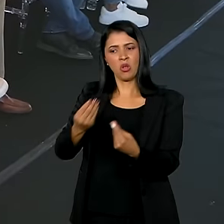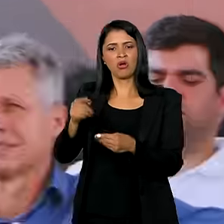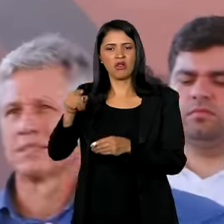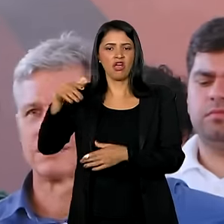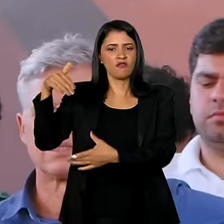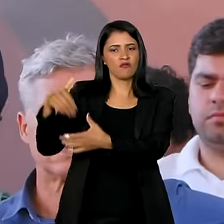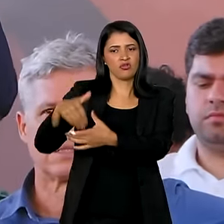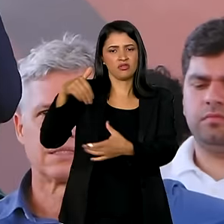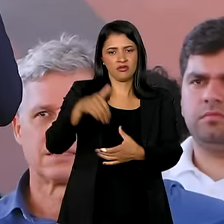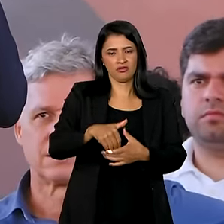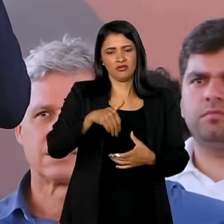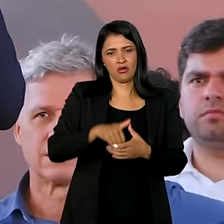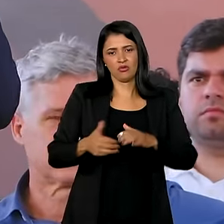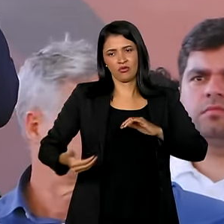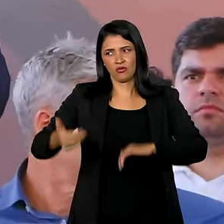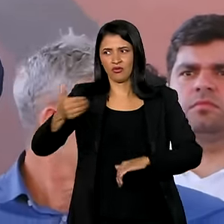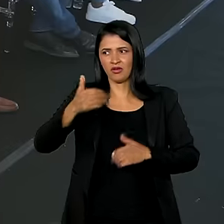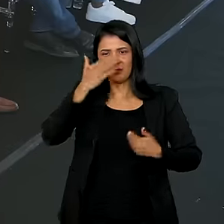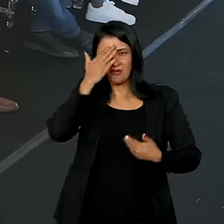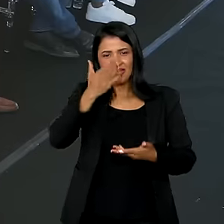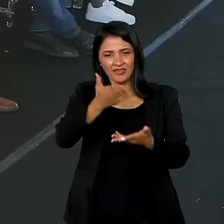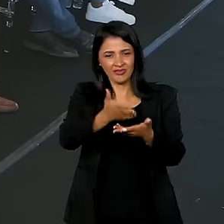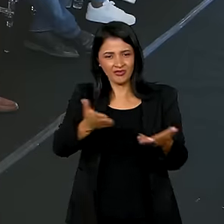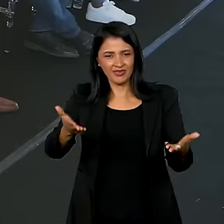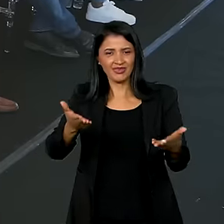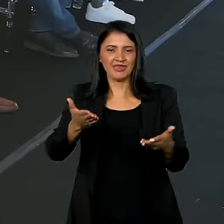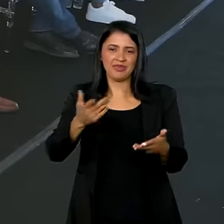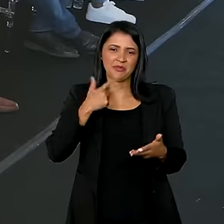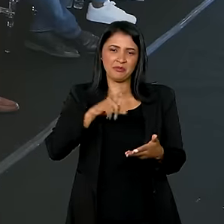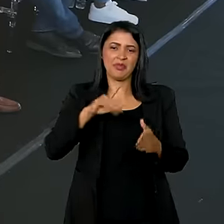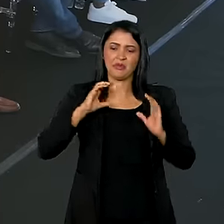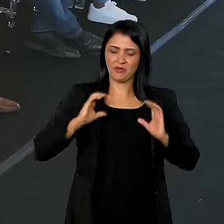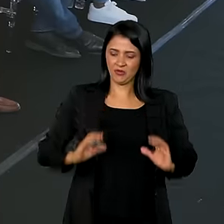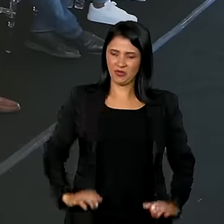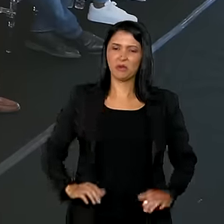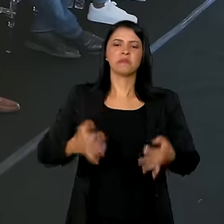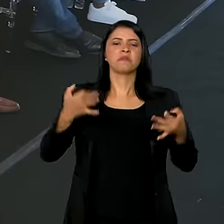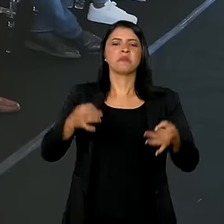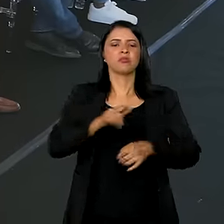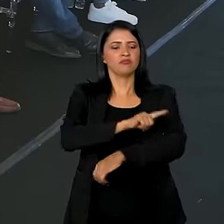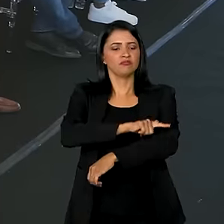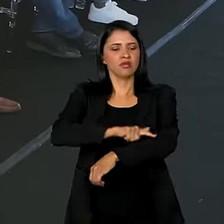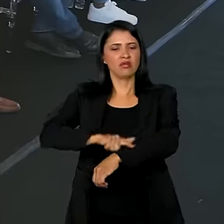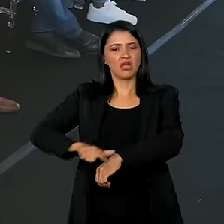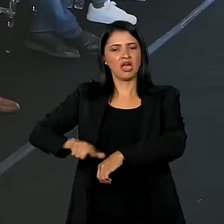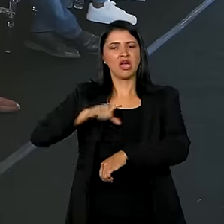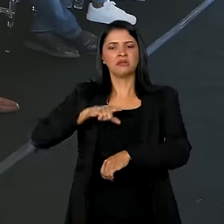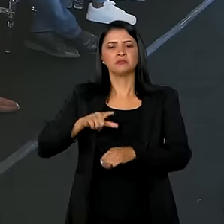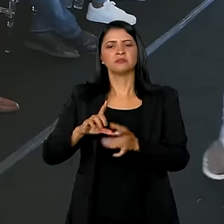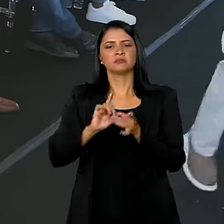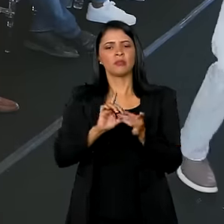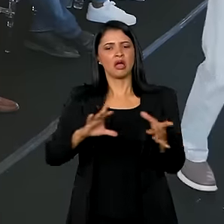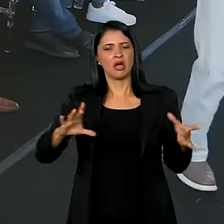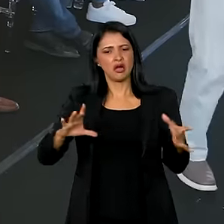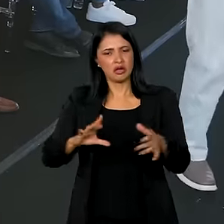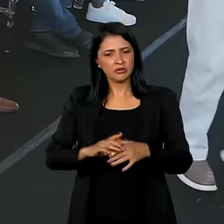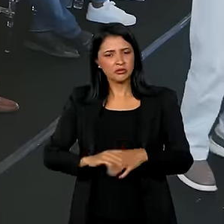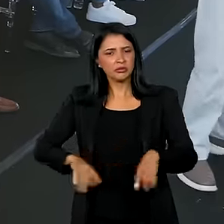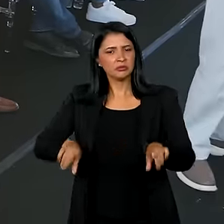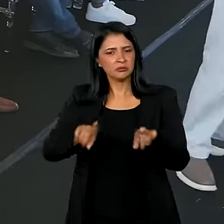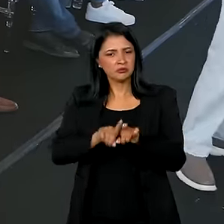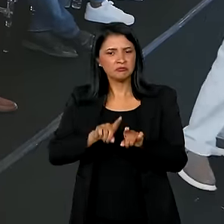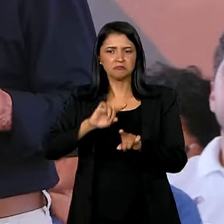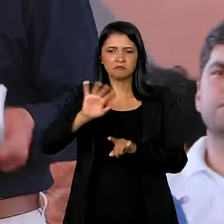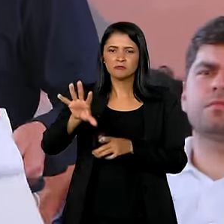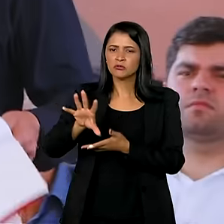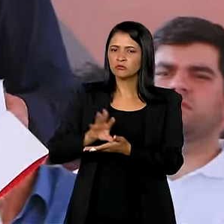Congresso Nacional. Obrigado a vocês pelo comportamento civilizado, democrático e